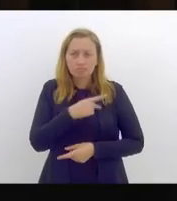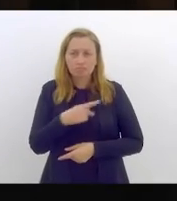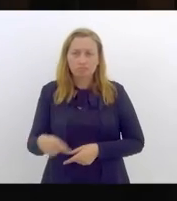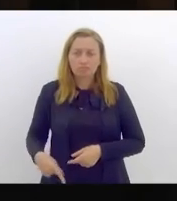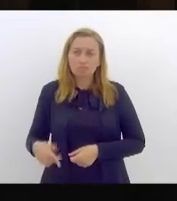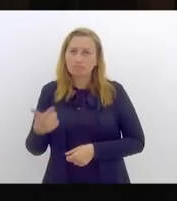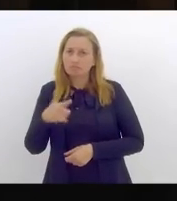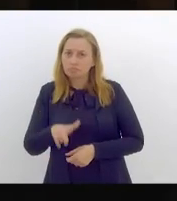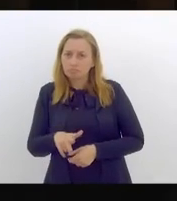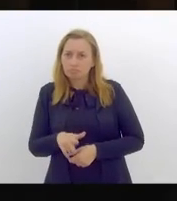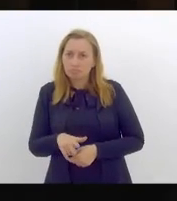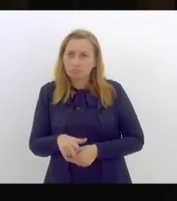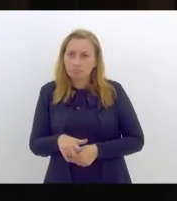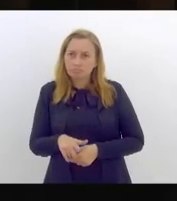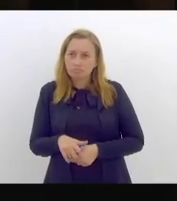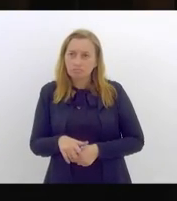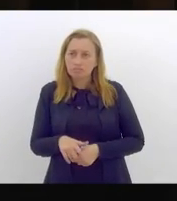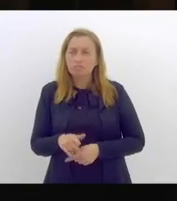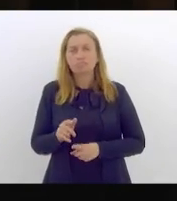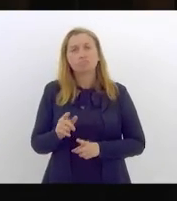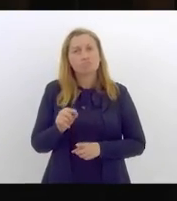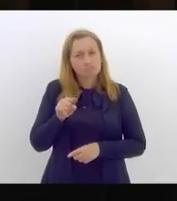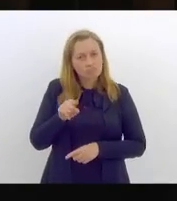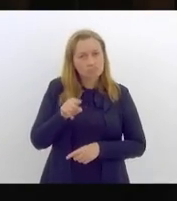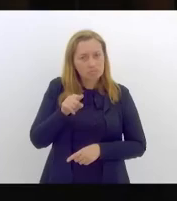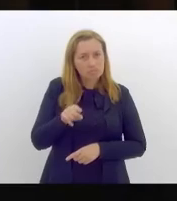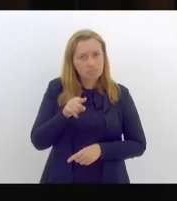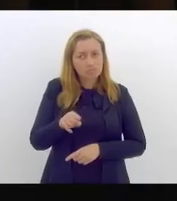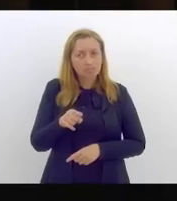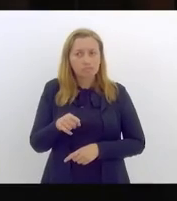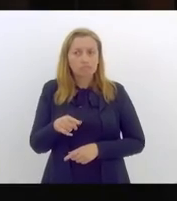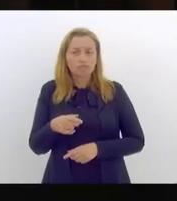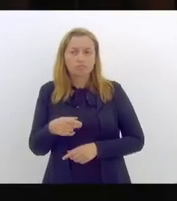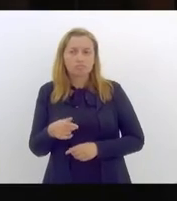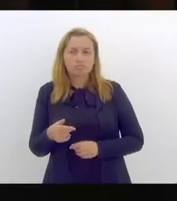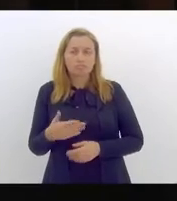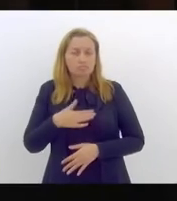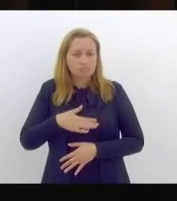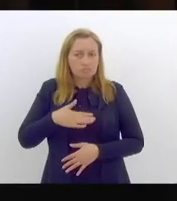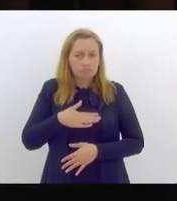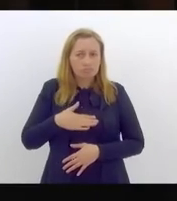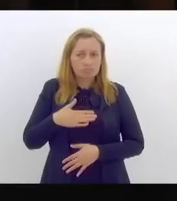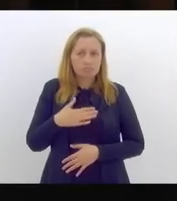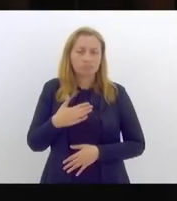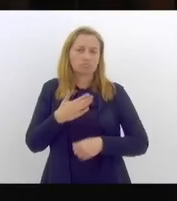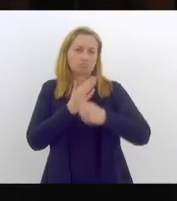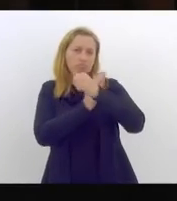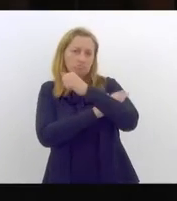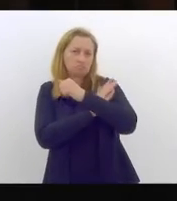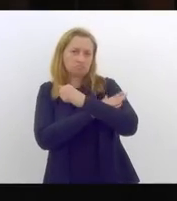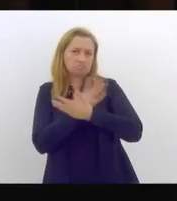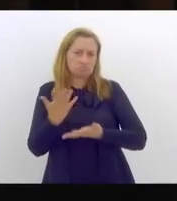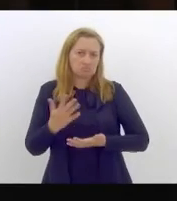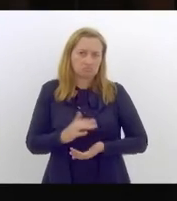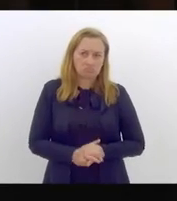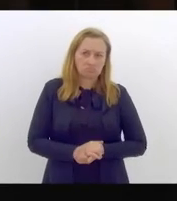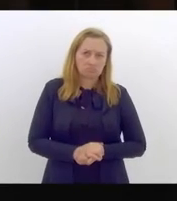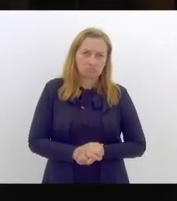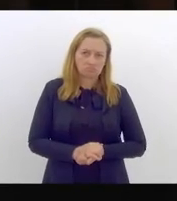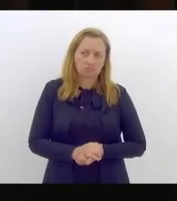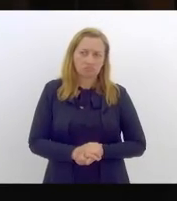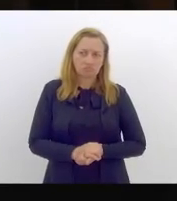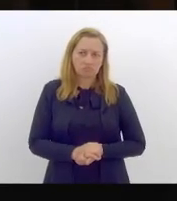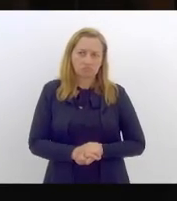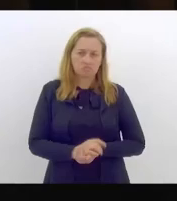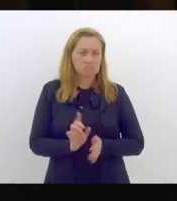de novo, esse mesmo que se demonstra e gosta de ser machista, e gosta de ser misógino